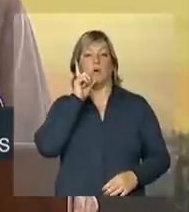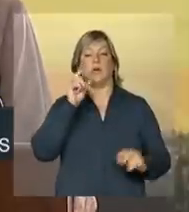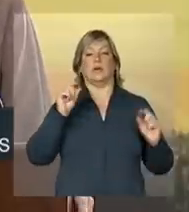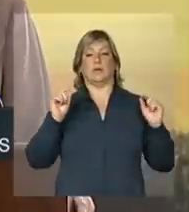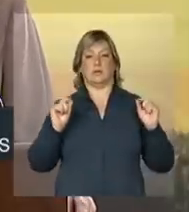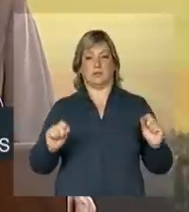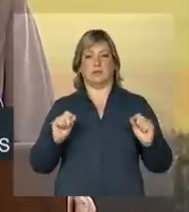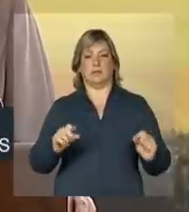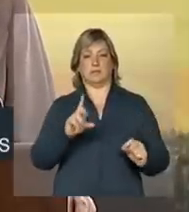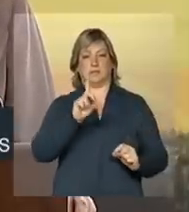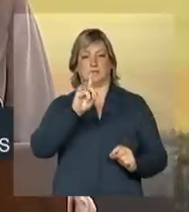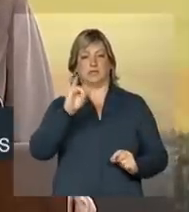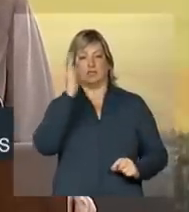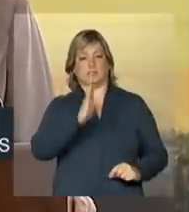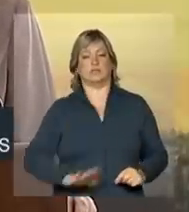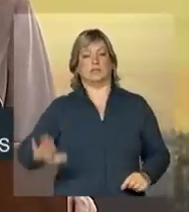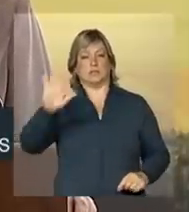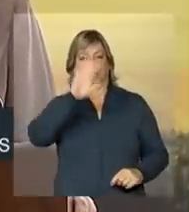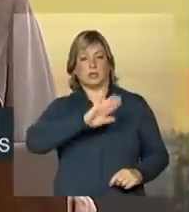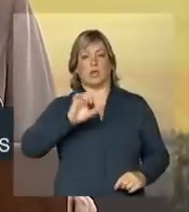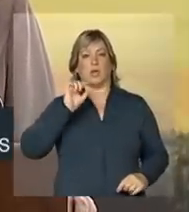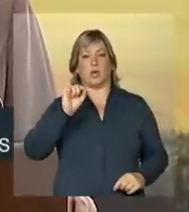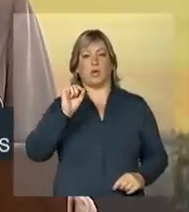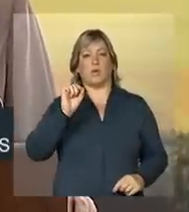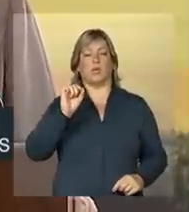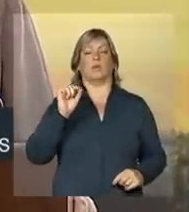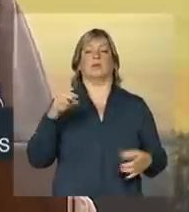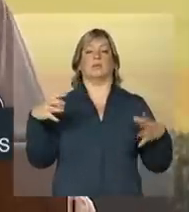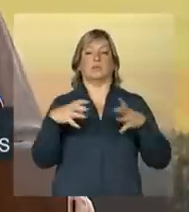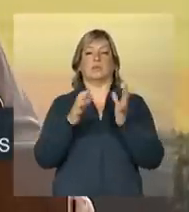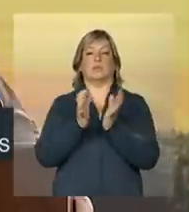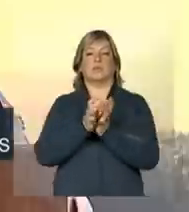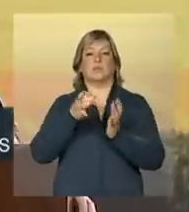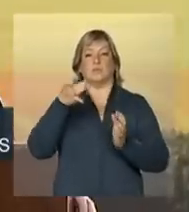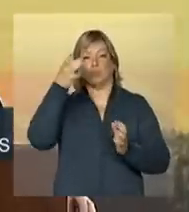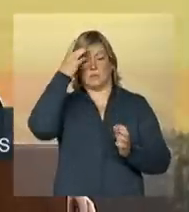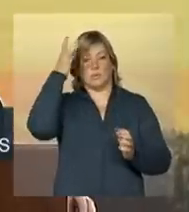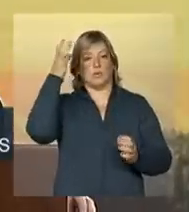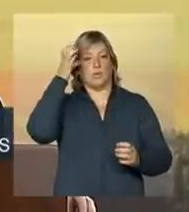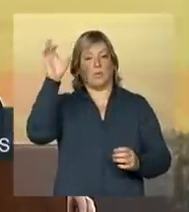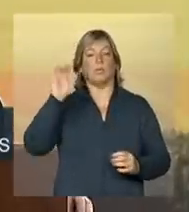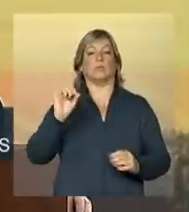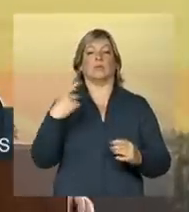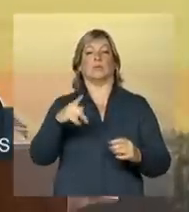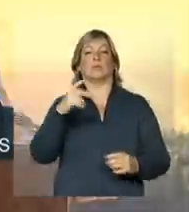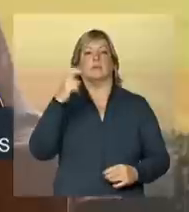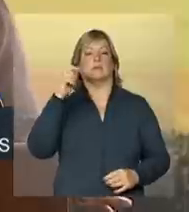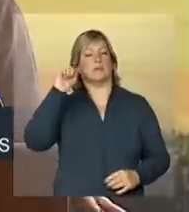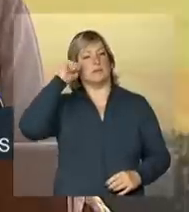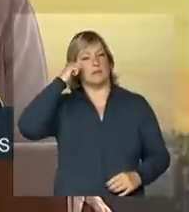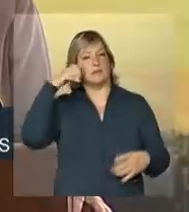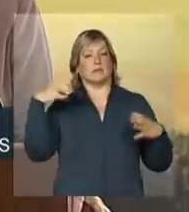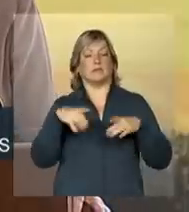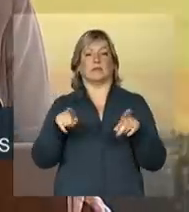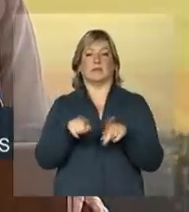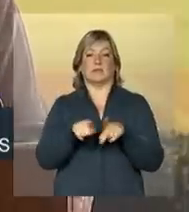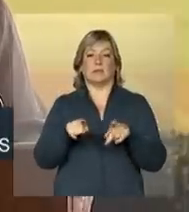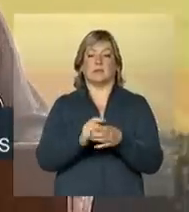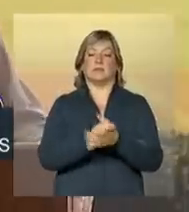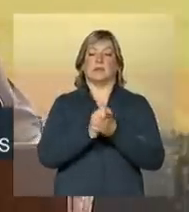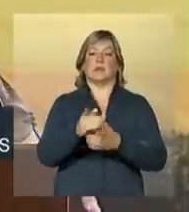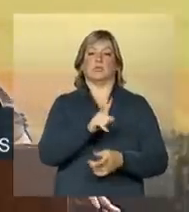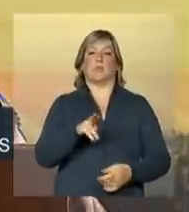o Dia Nacional da Consciência Negra data escolhida para homenagear o grande herói brasileiro